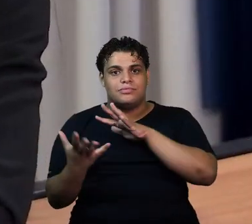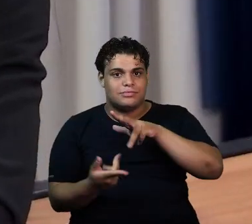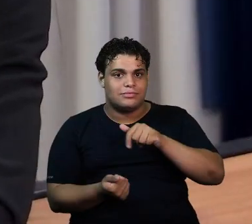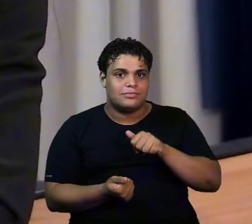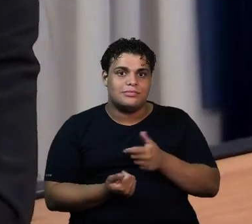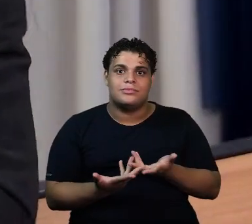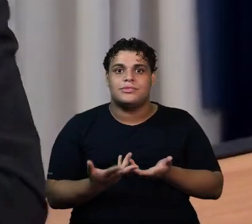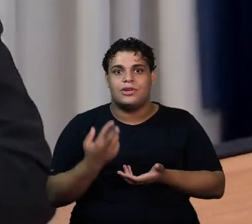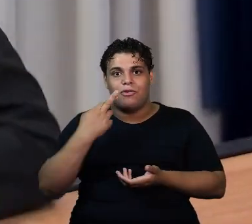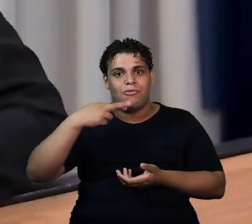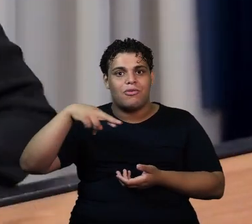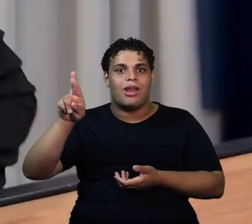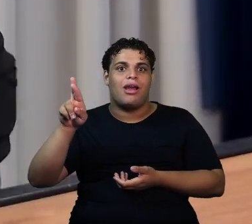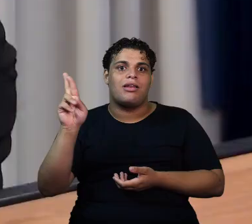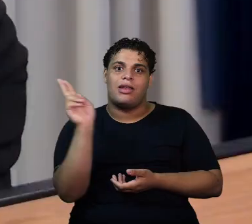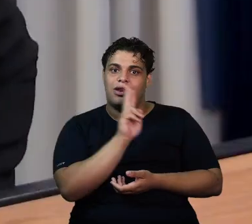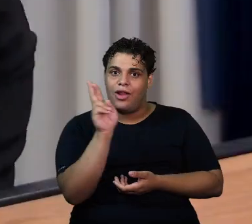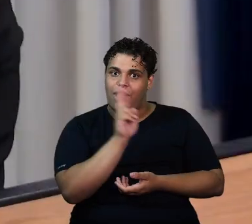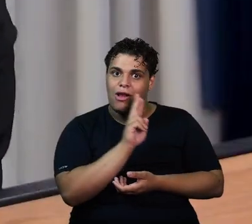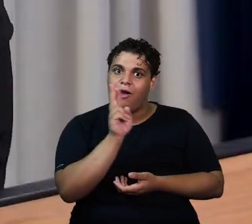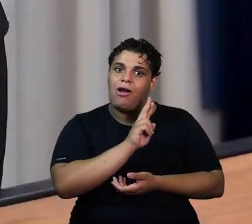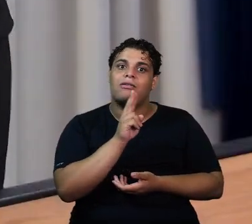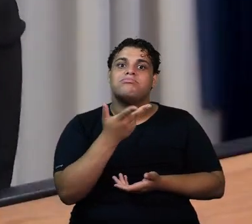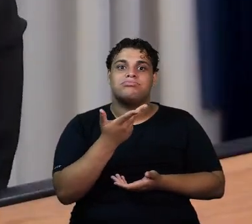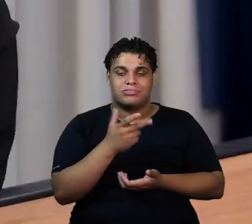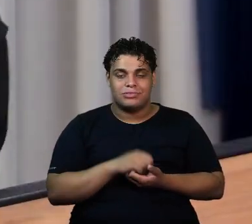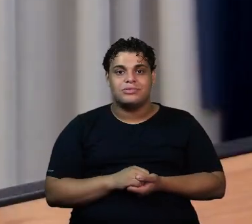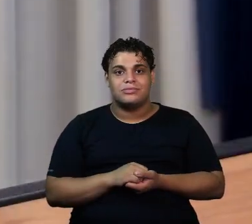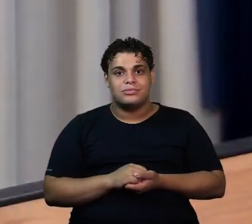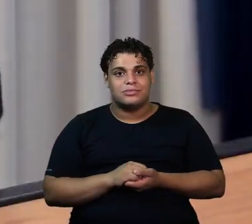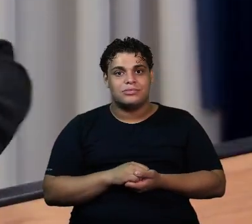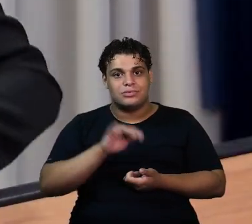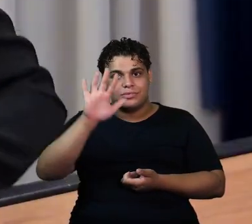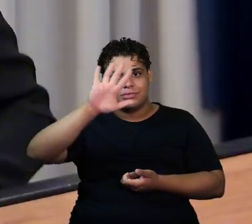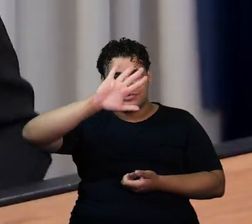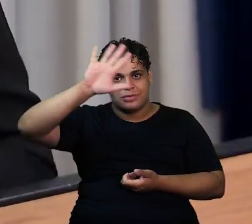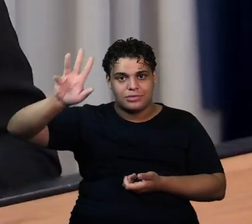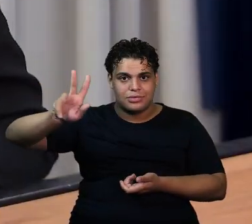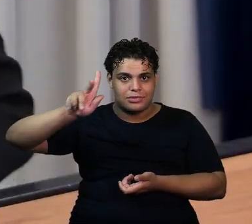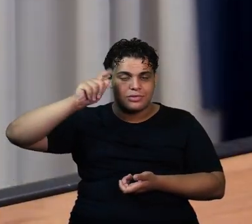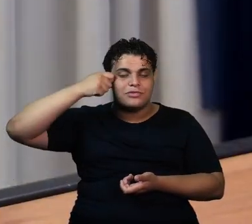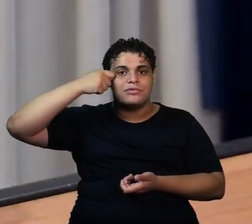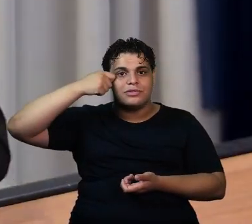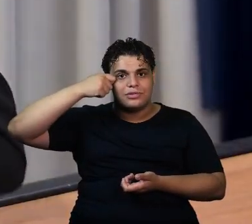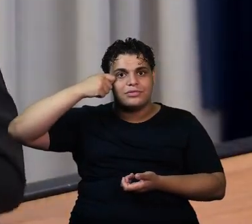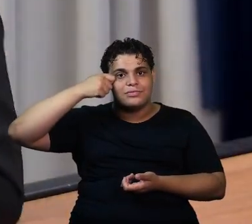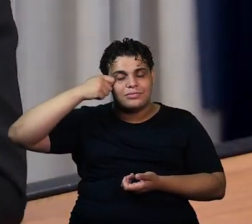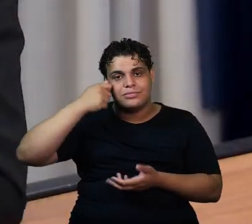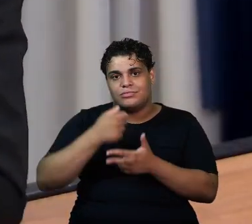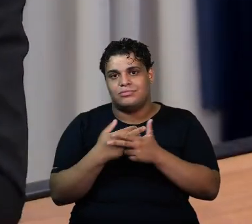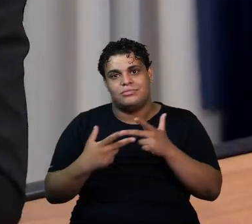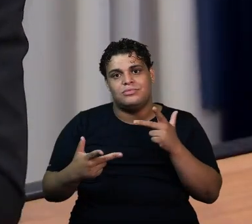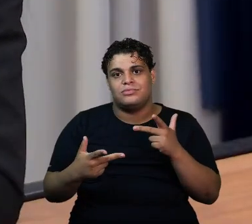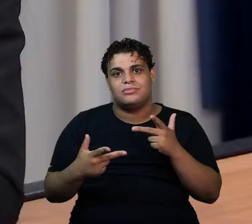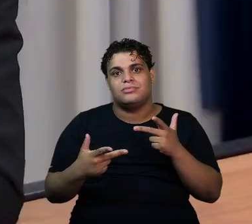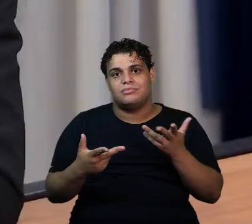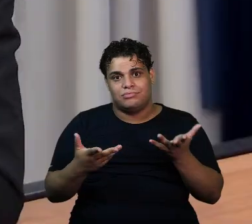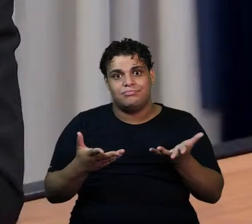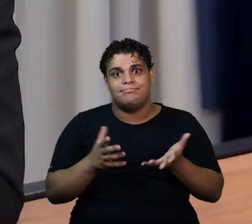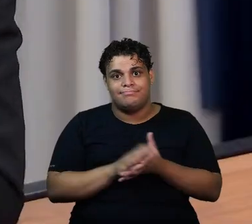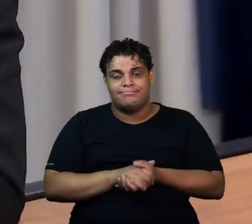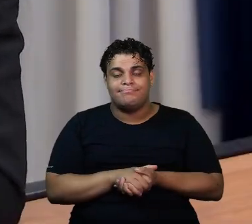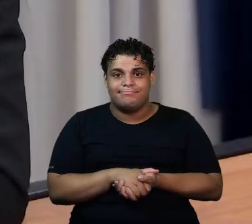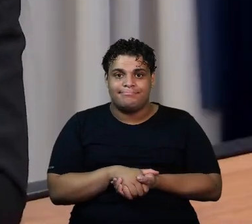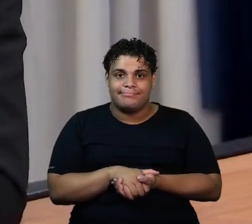Rússia, muita guerra também dentro da África, né? No continente africano. Então, muita coisa pode ser trabalhada através de um